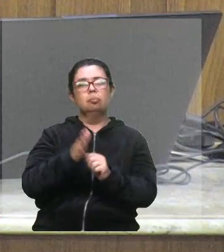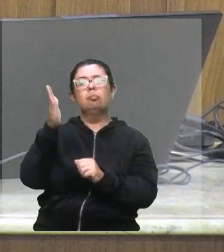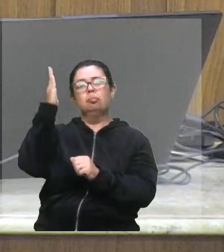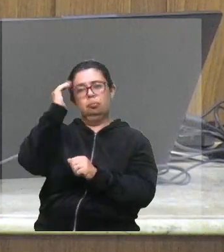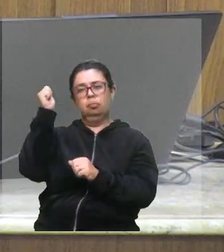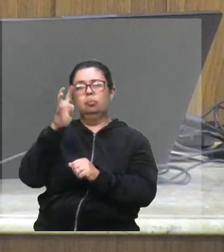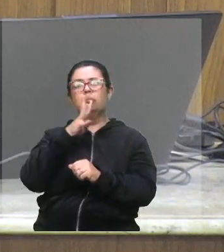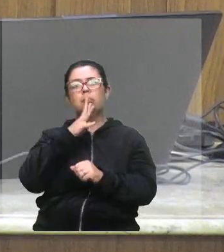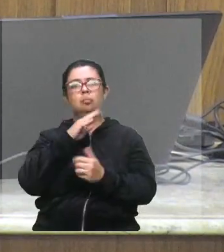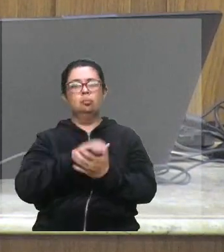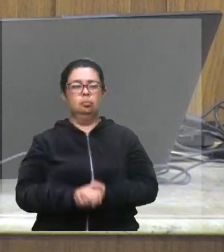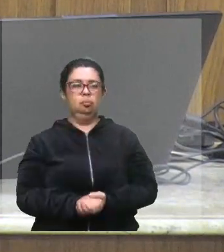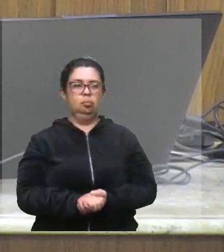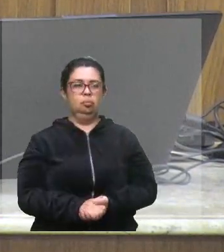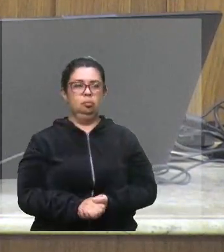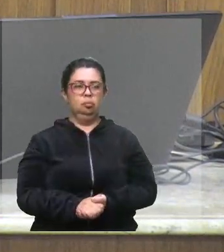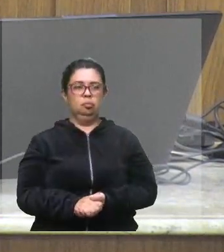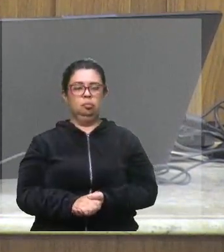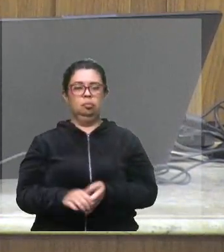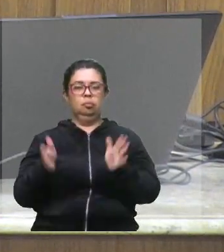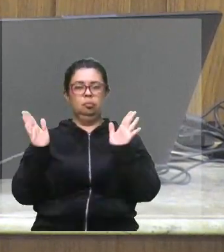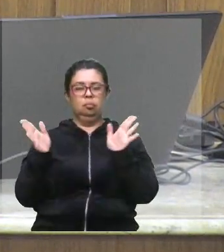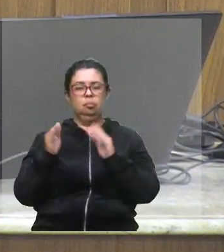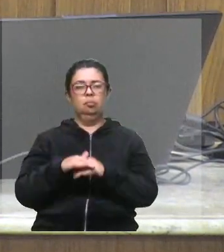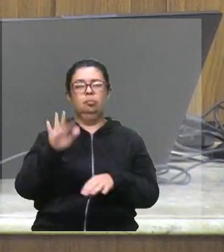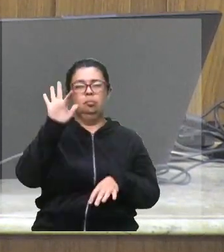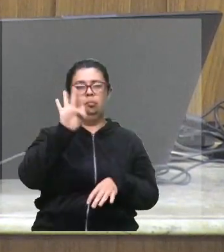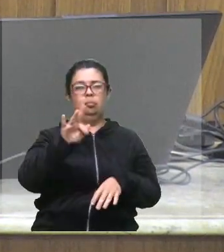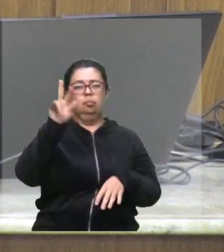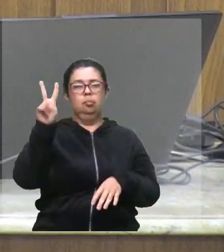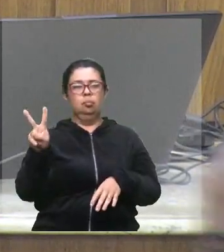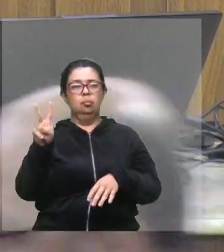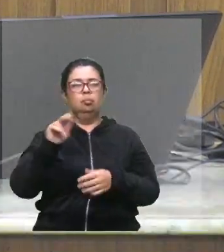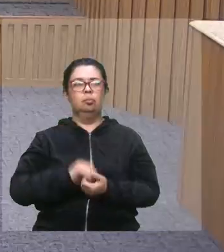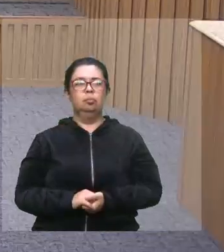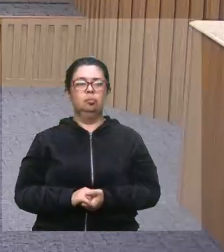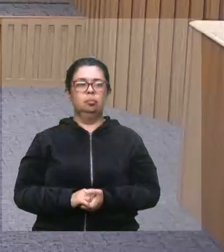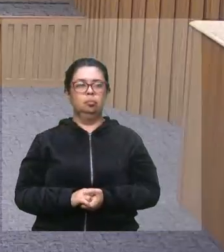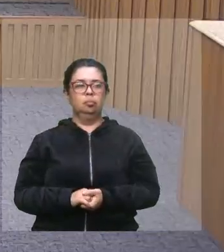capacidade. Com a palavra, o vereador Fernando Vieira.